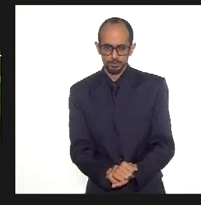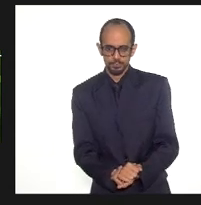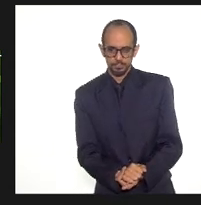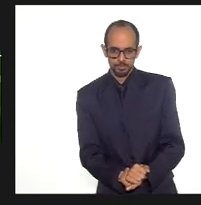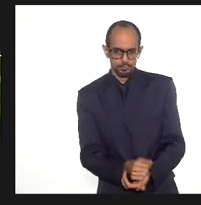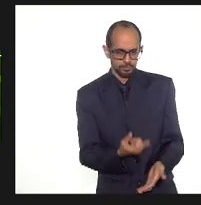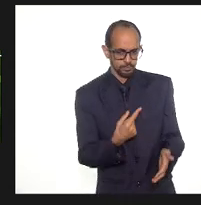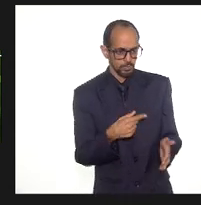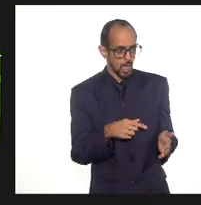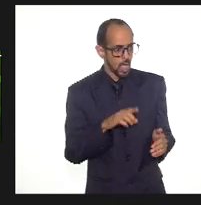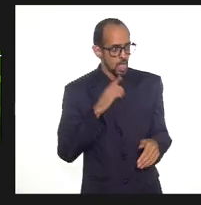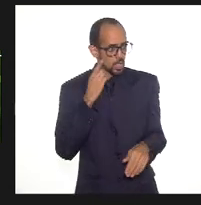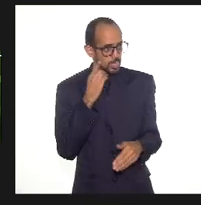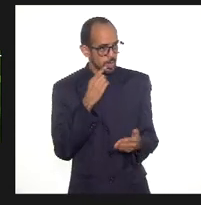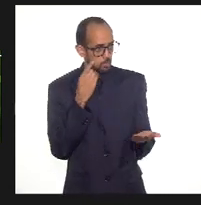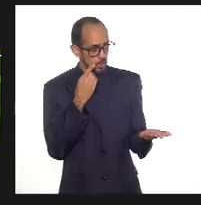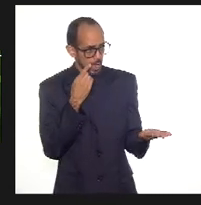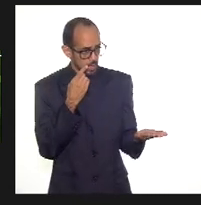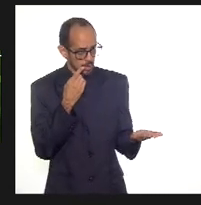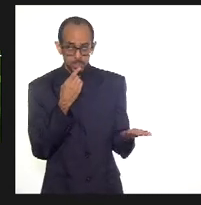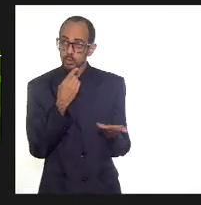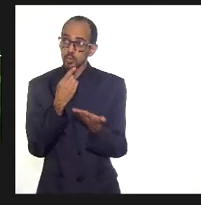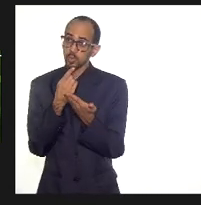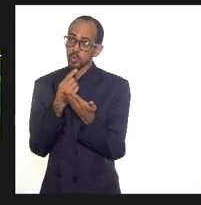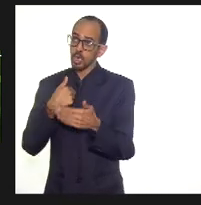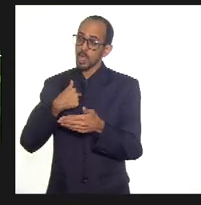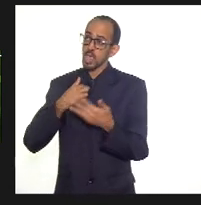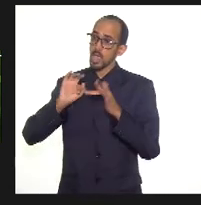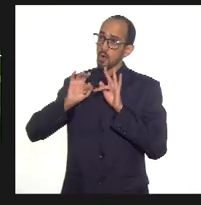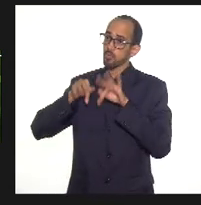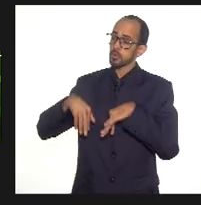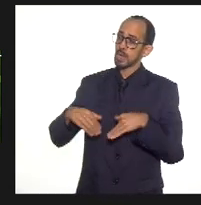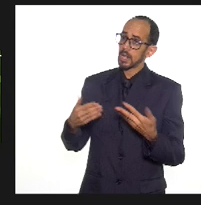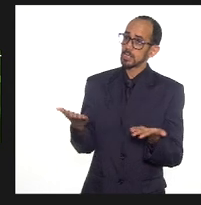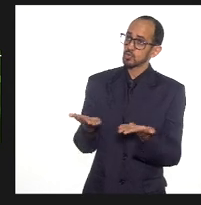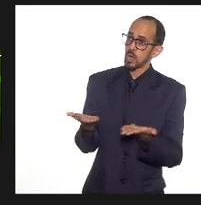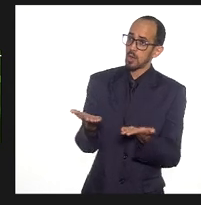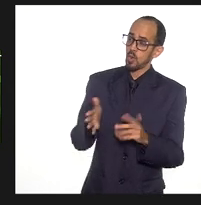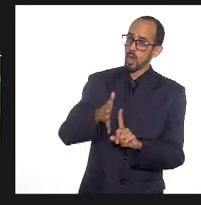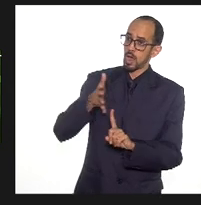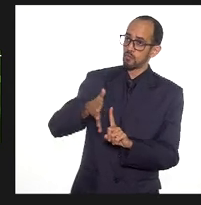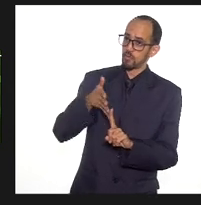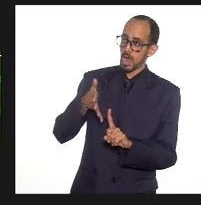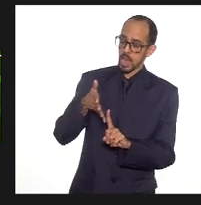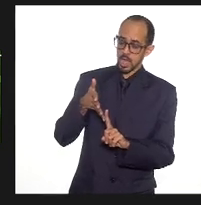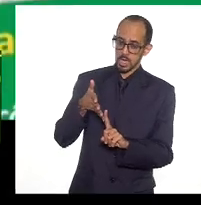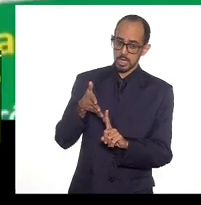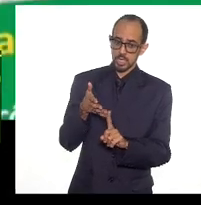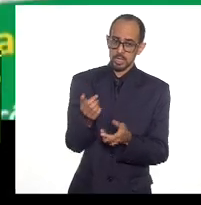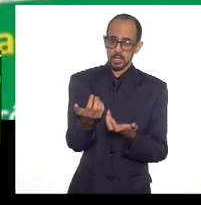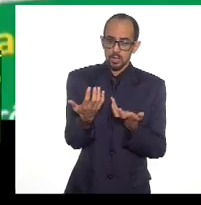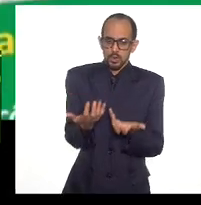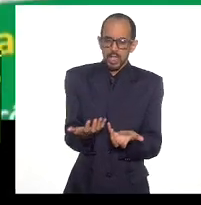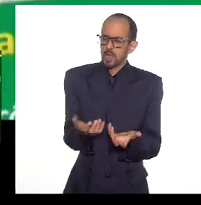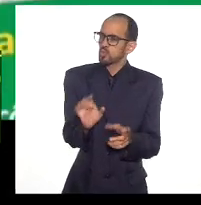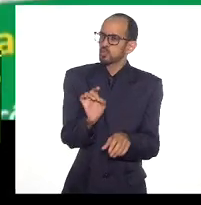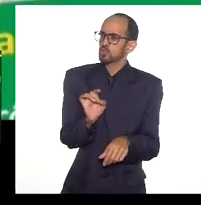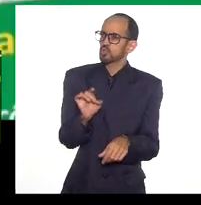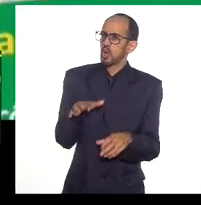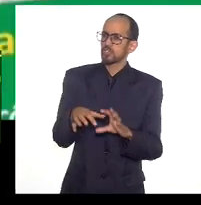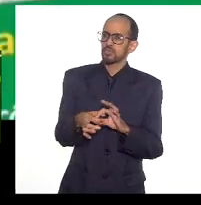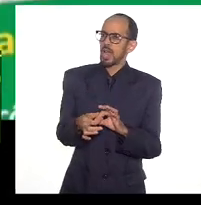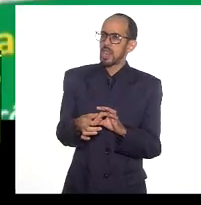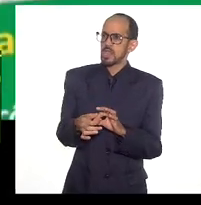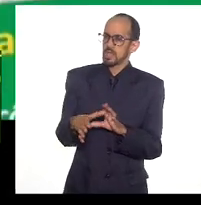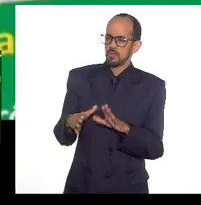Deputado, eu encerro aqui a minha fala. Eu gostaria só de, enfim, me colocar à disposição